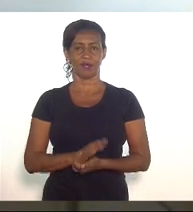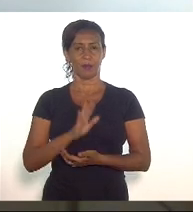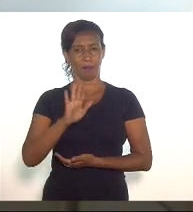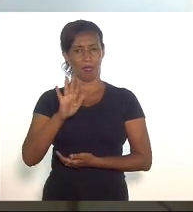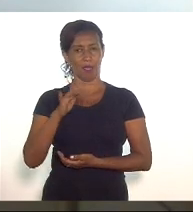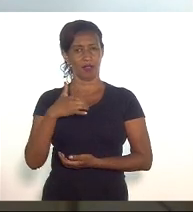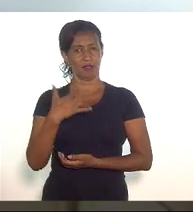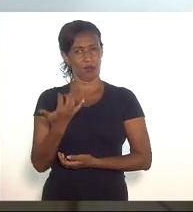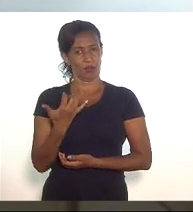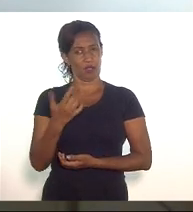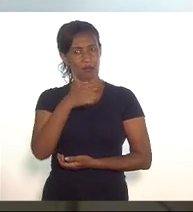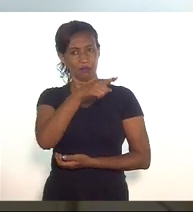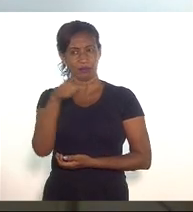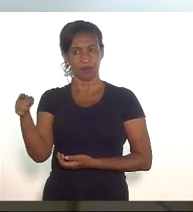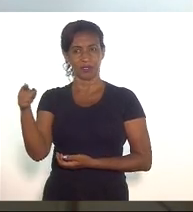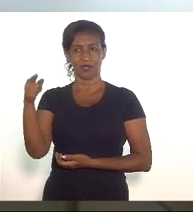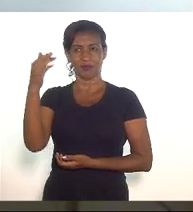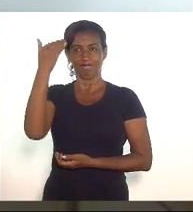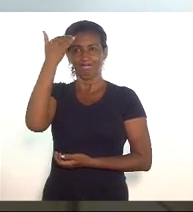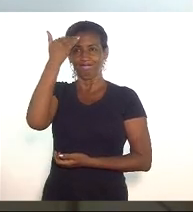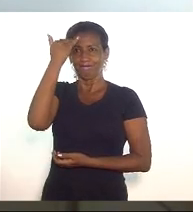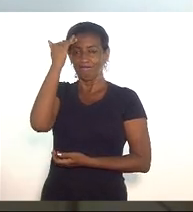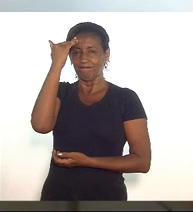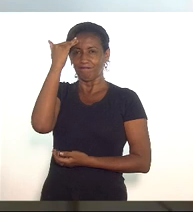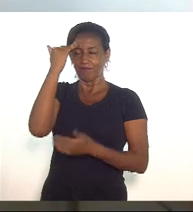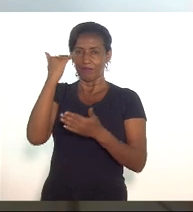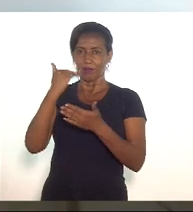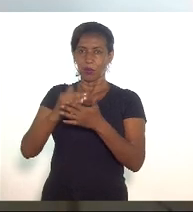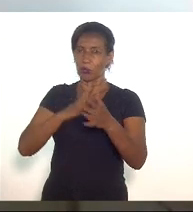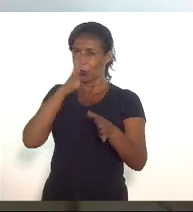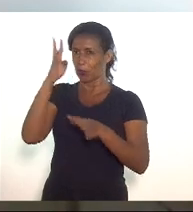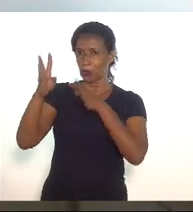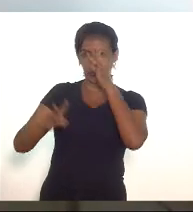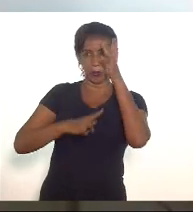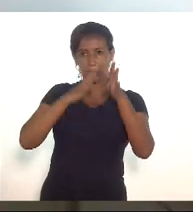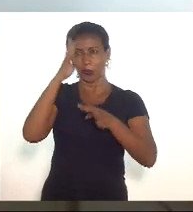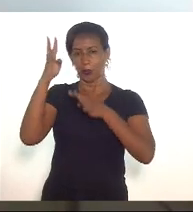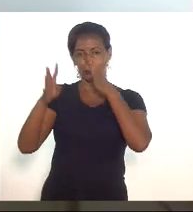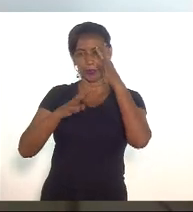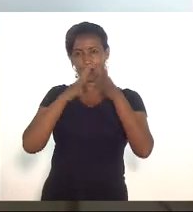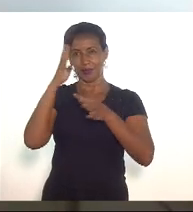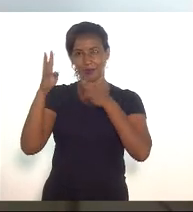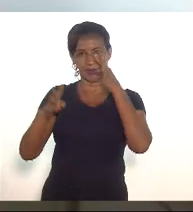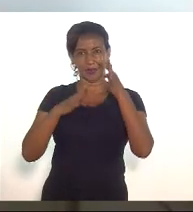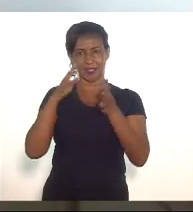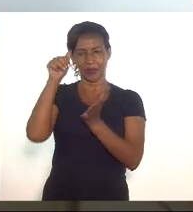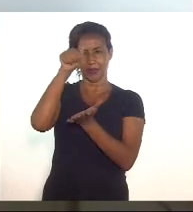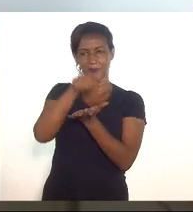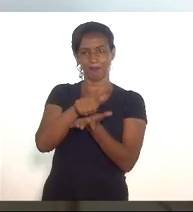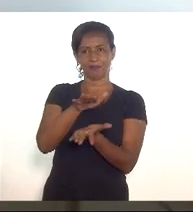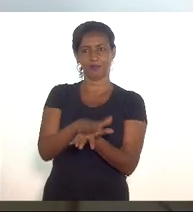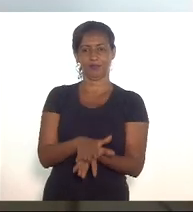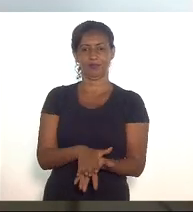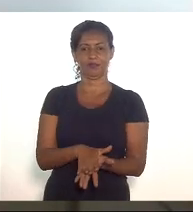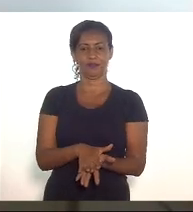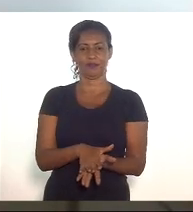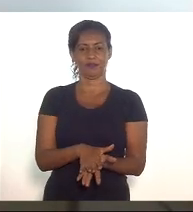entendesse o excesso de vinculação, ele é consequência.